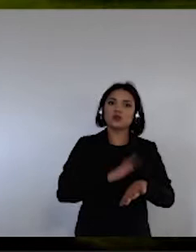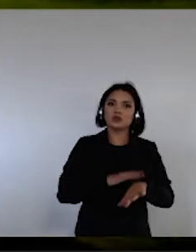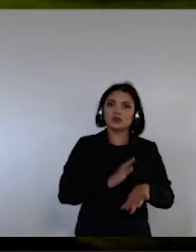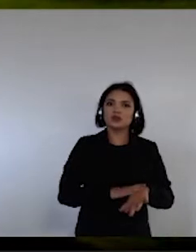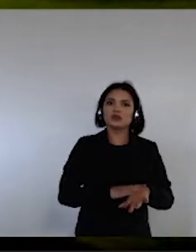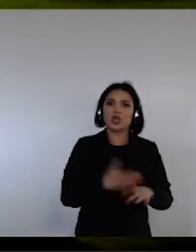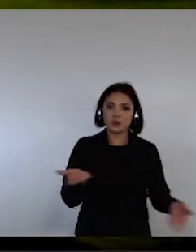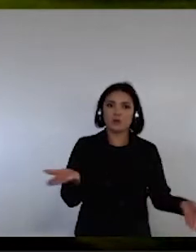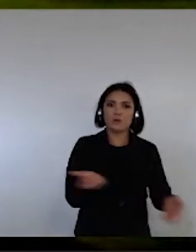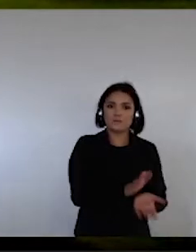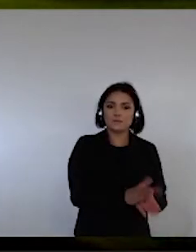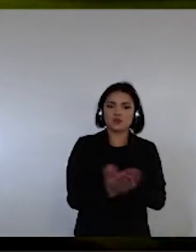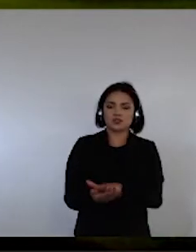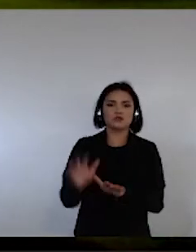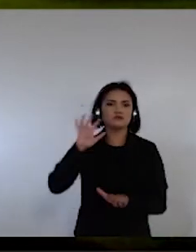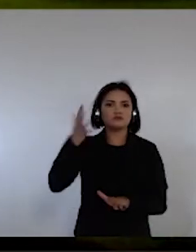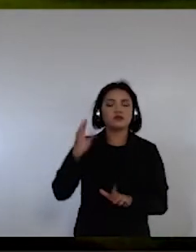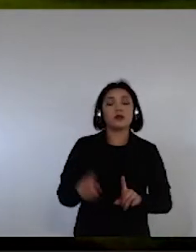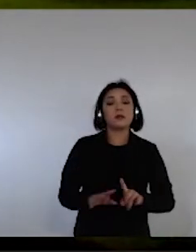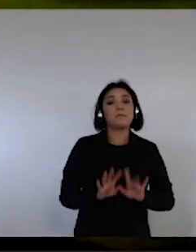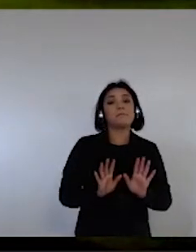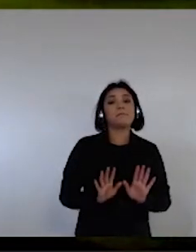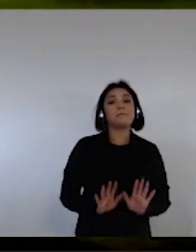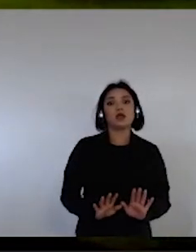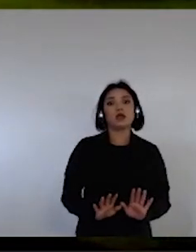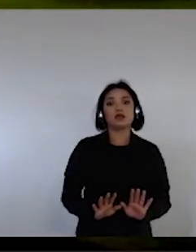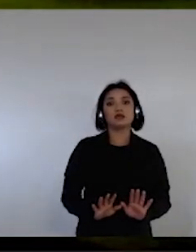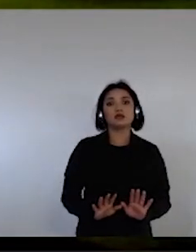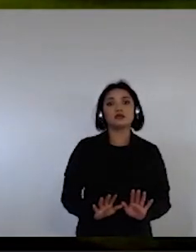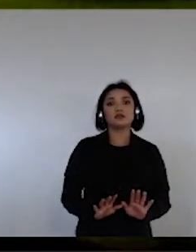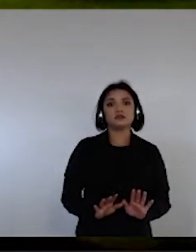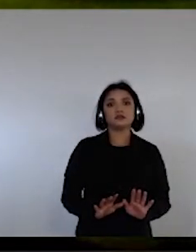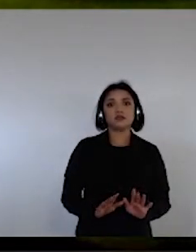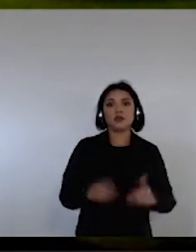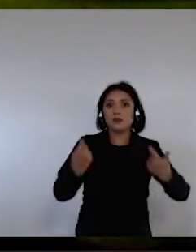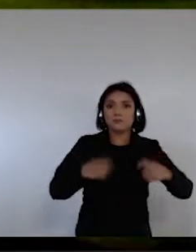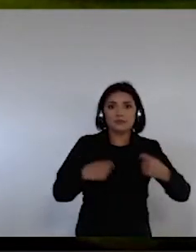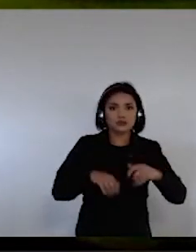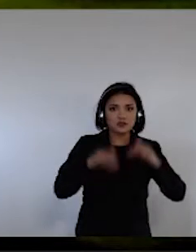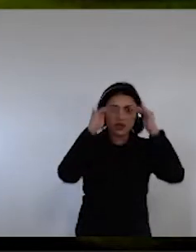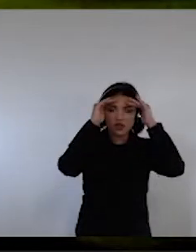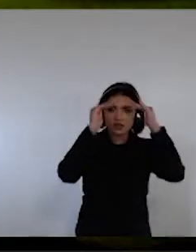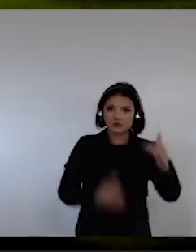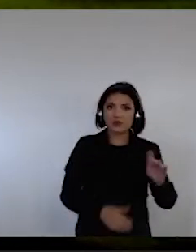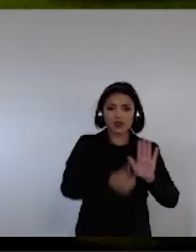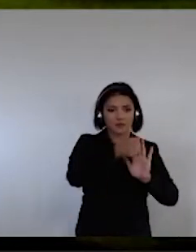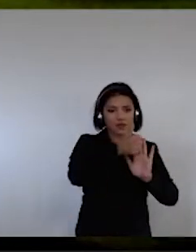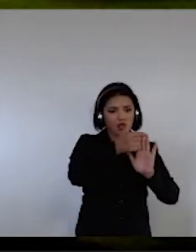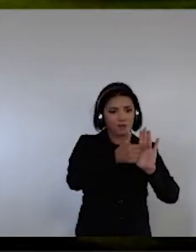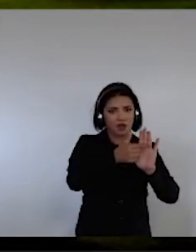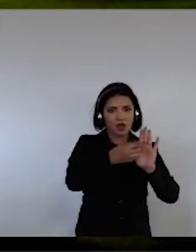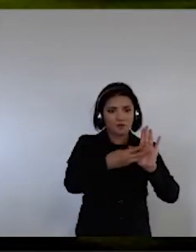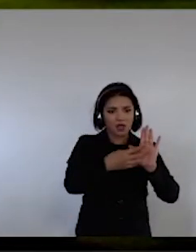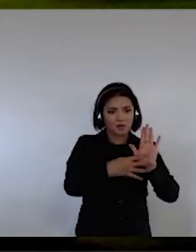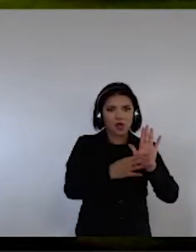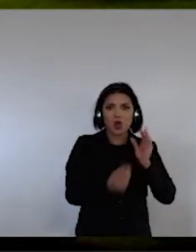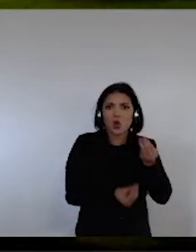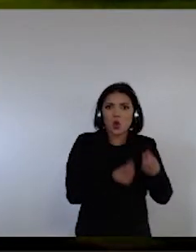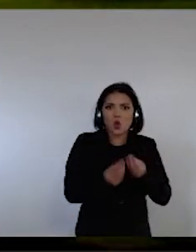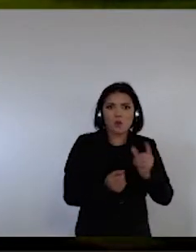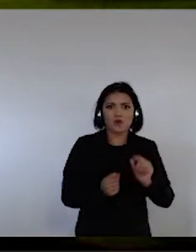Civil, no artigo 932, acho que inciso 4º e 5º,